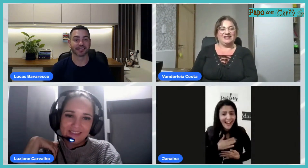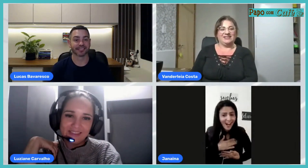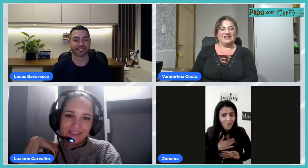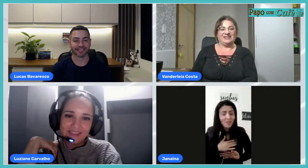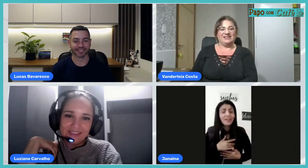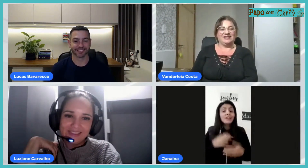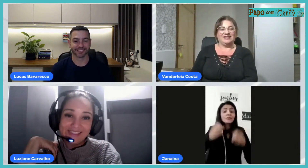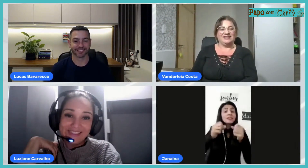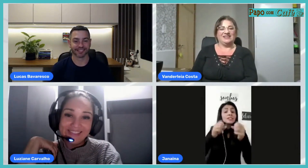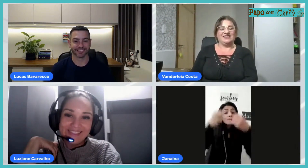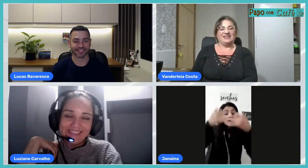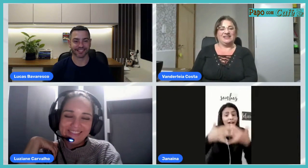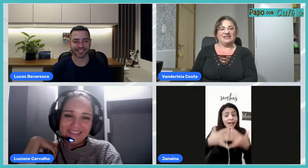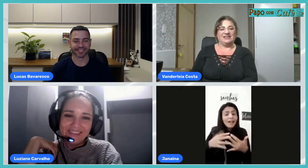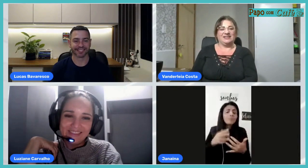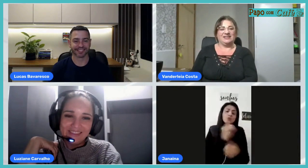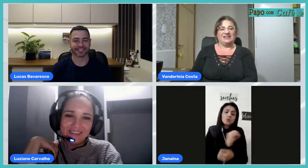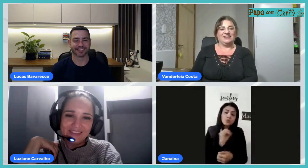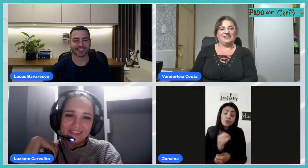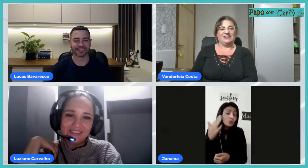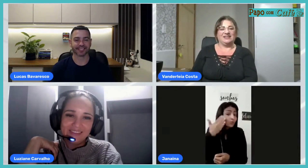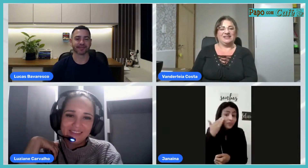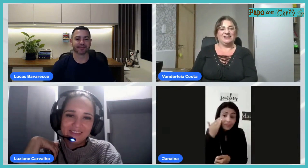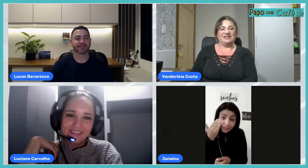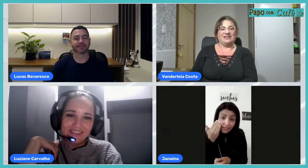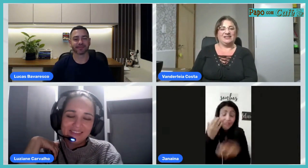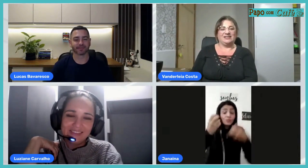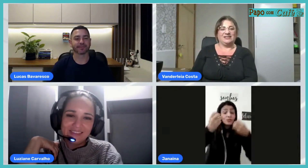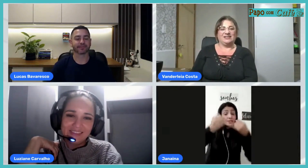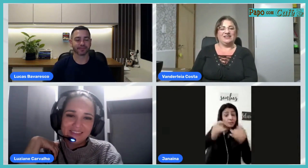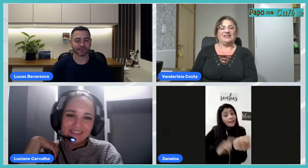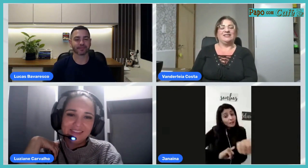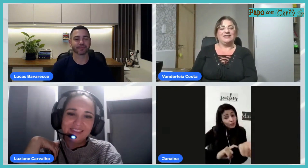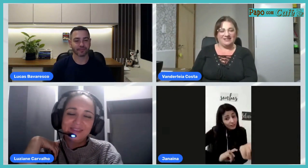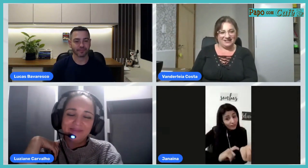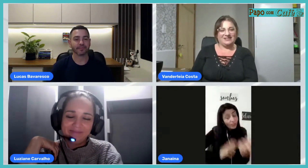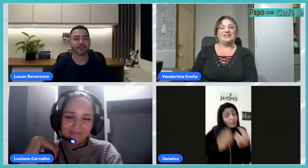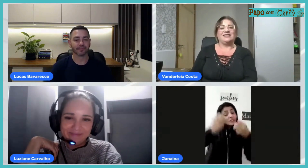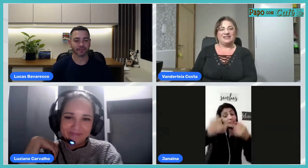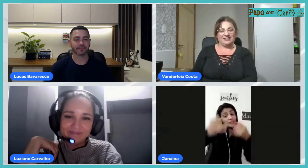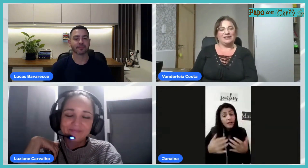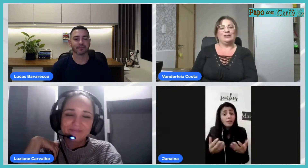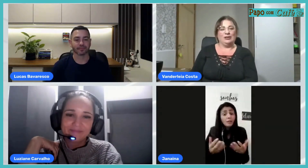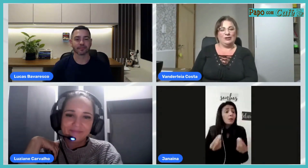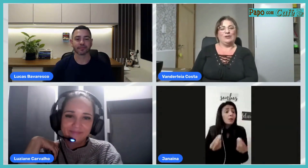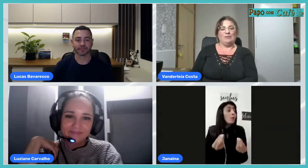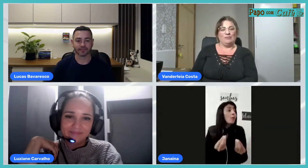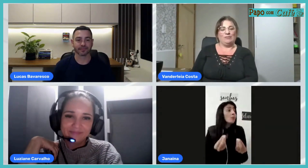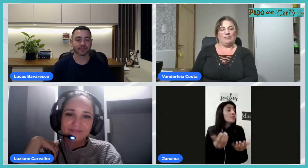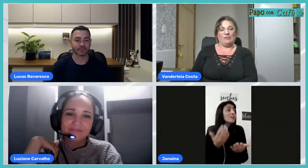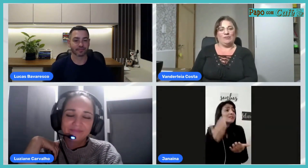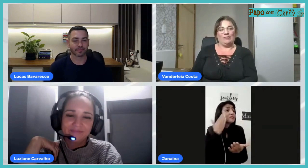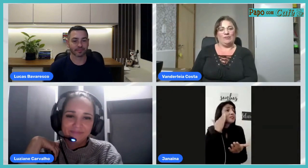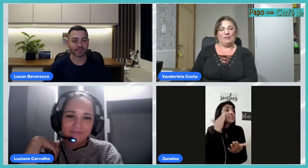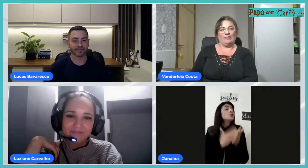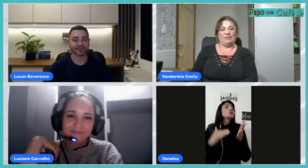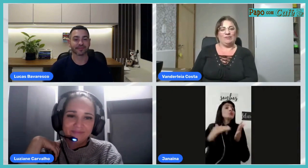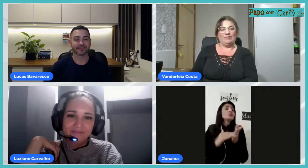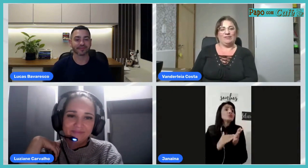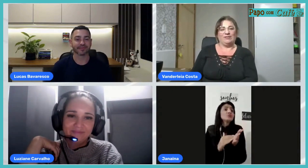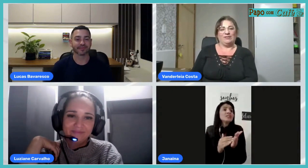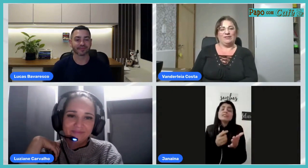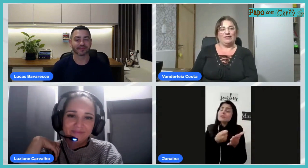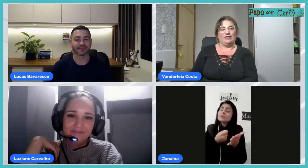assim, calma, tem que explicar para o instrutor que tu não está entendendo, tem que explicar que você está nervosa, tem que explicar. Mas como? Ela não